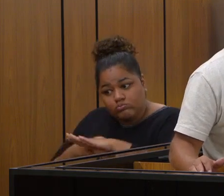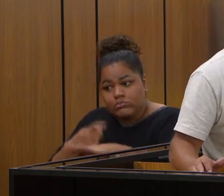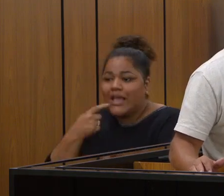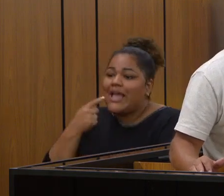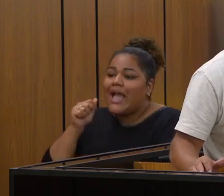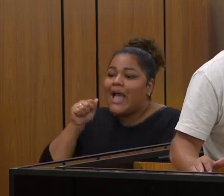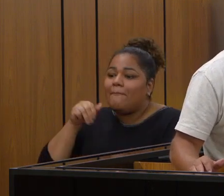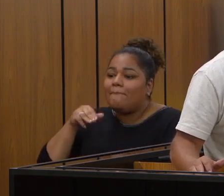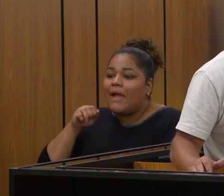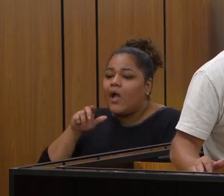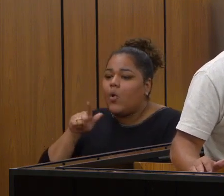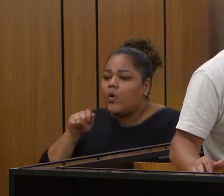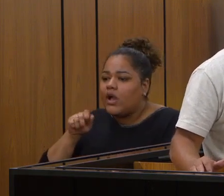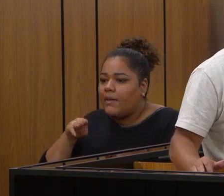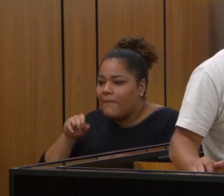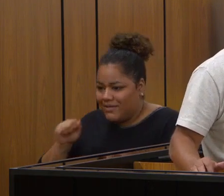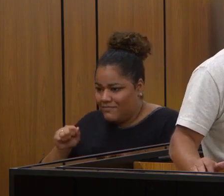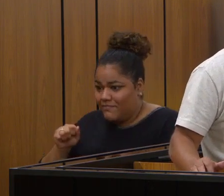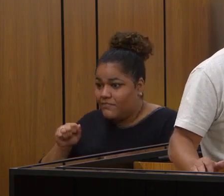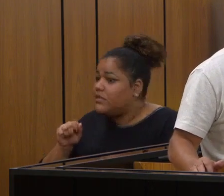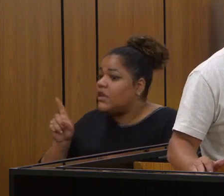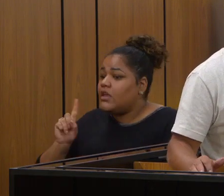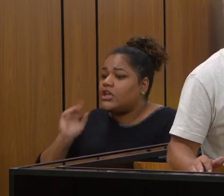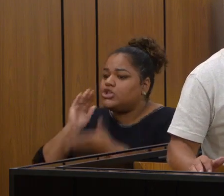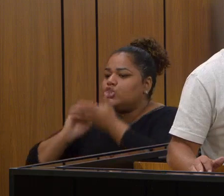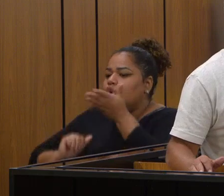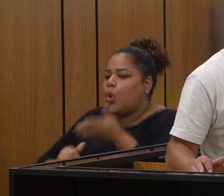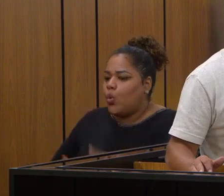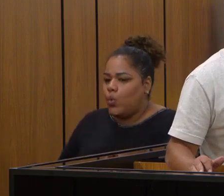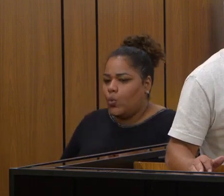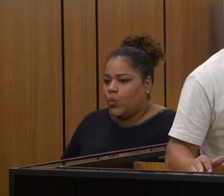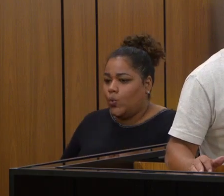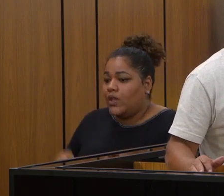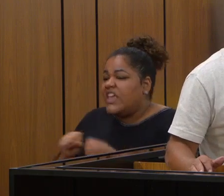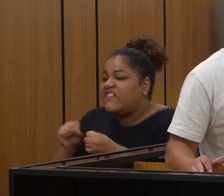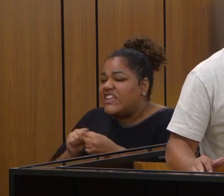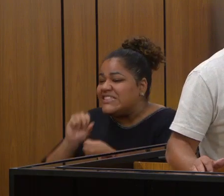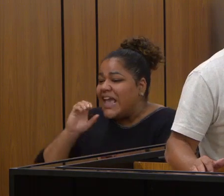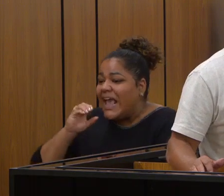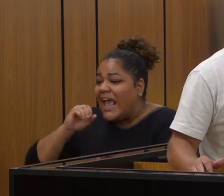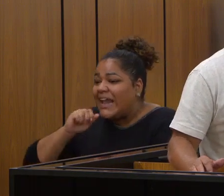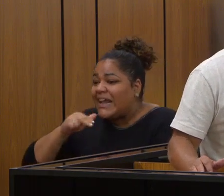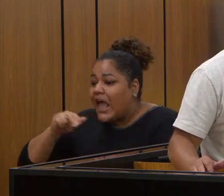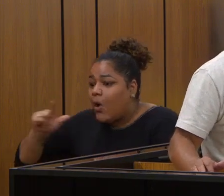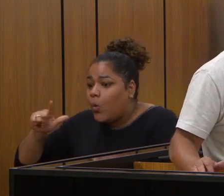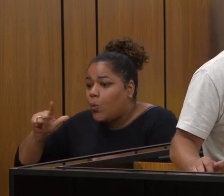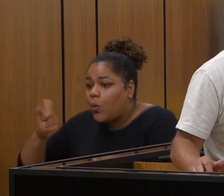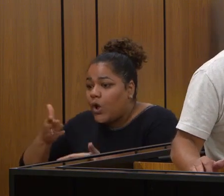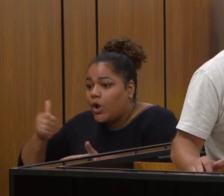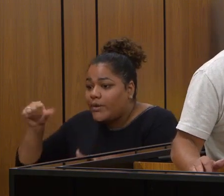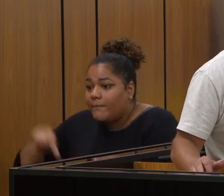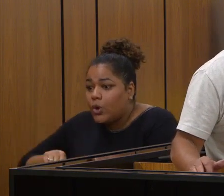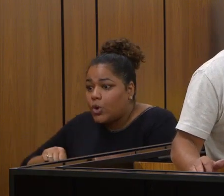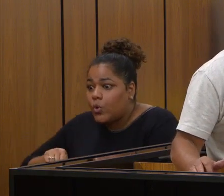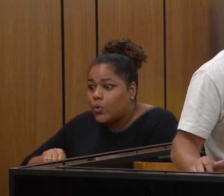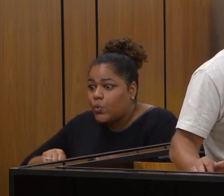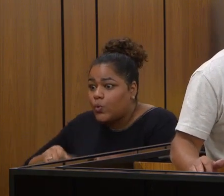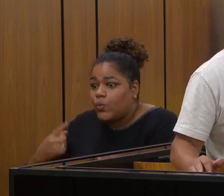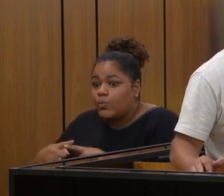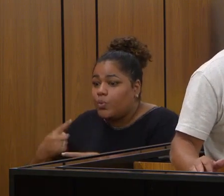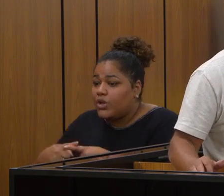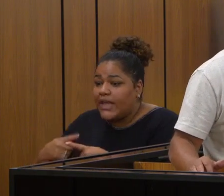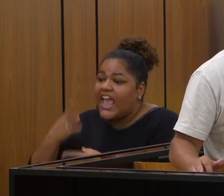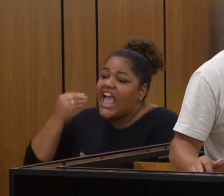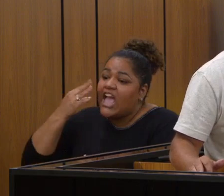e deu até canal porque as meninas a dentista não olhou OLX então onde